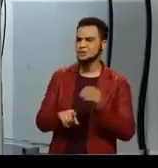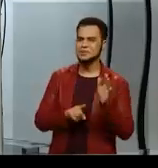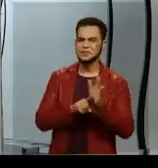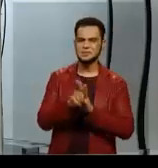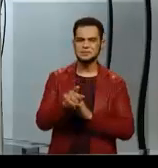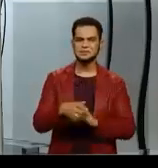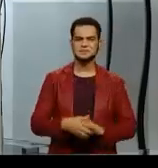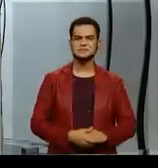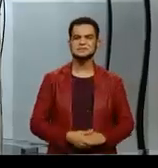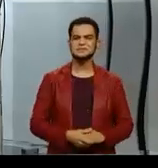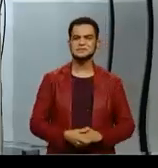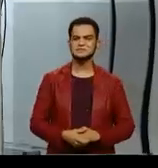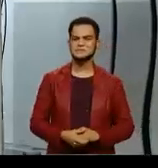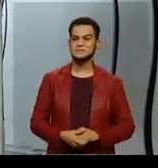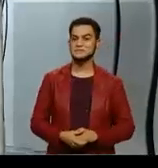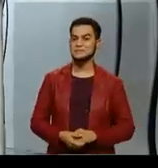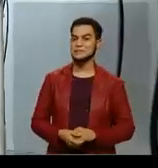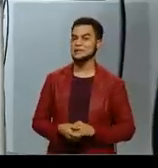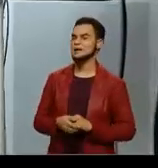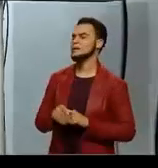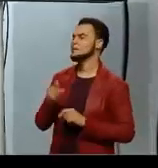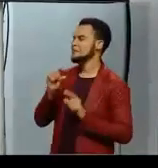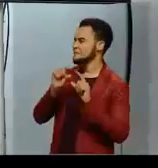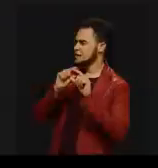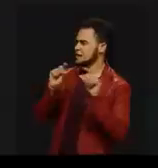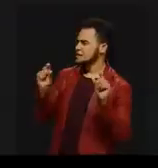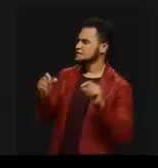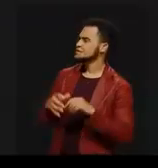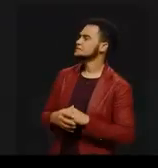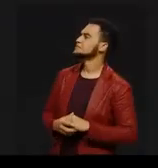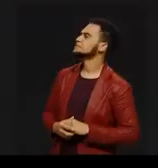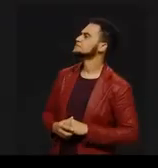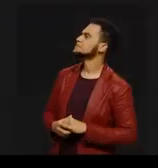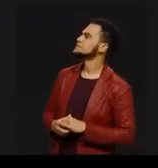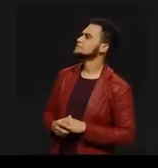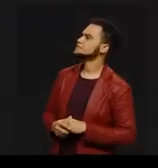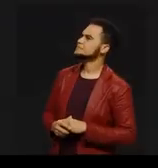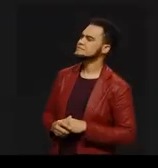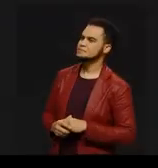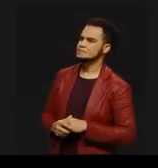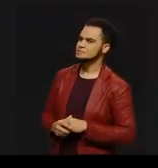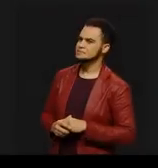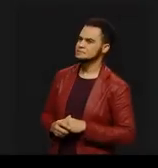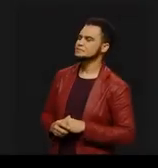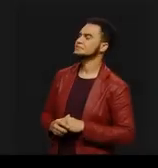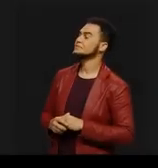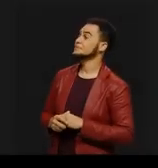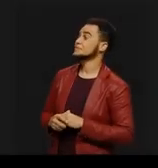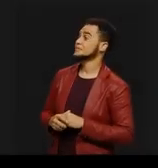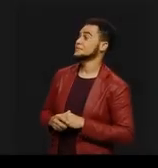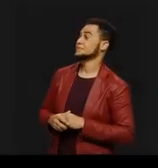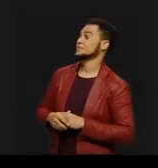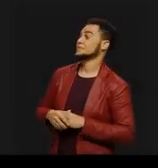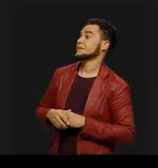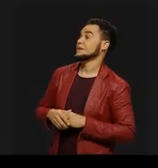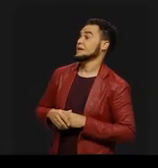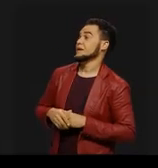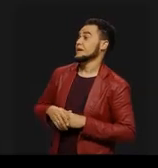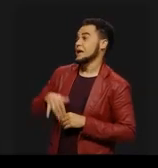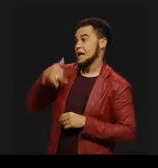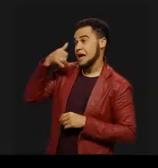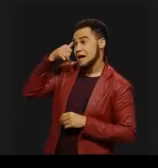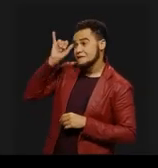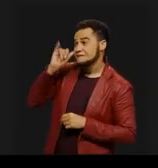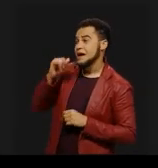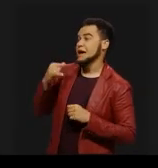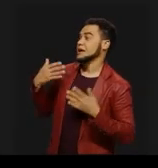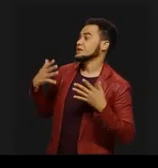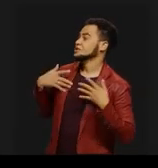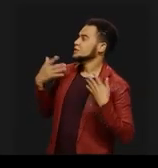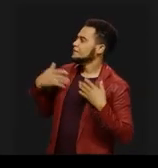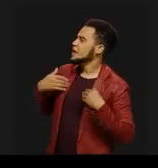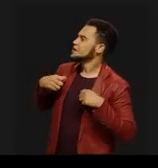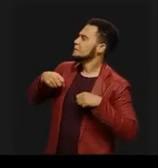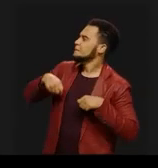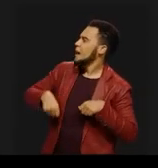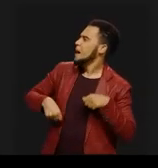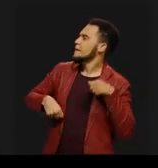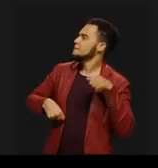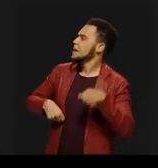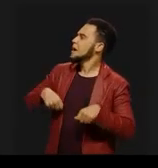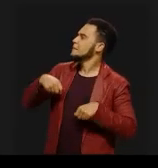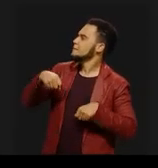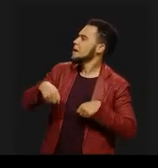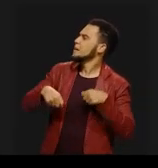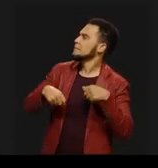pergunta, nós temos uma frase. A vaca se diverte com a pata na lama. Na frase, existe ambiguidade lexical